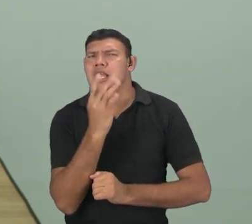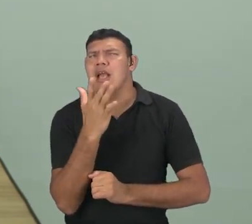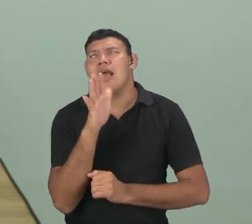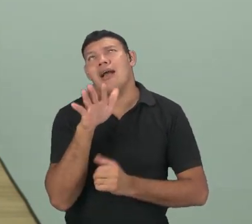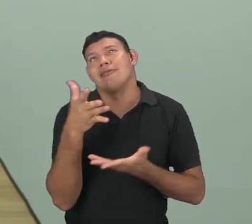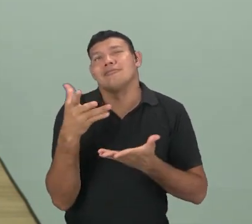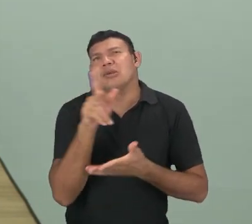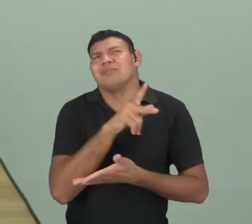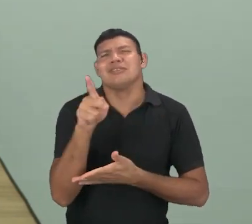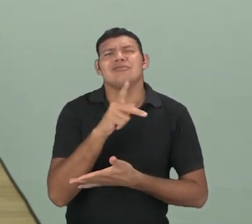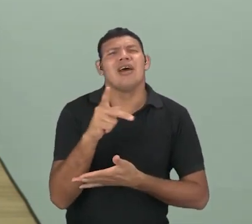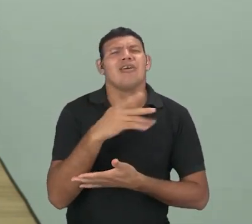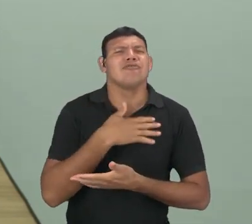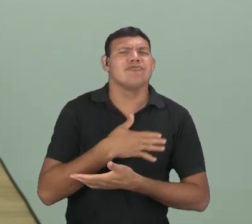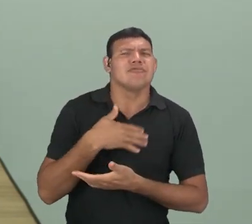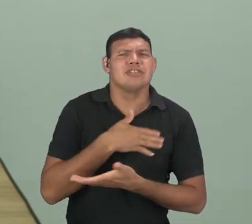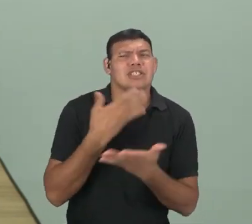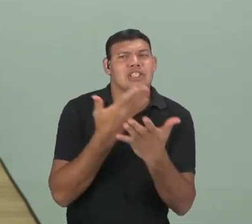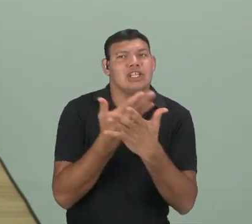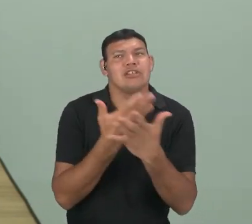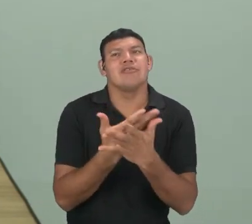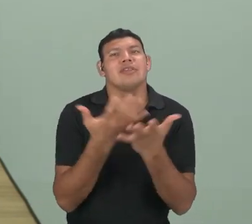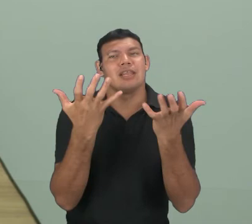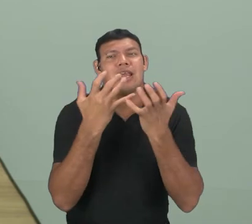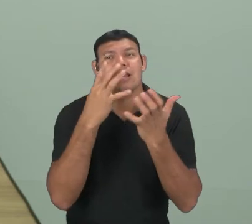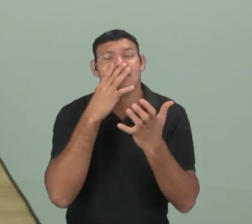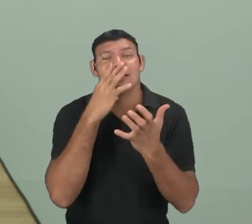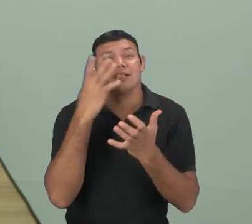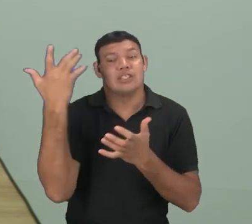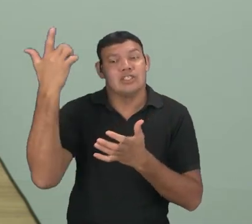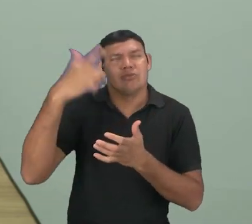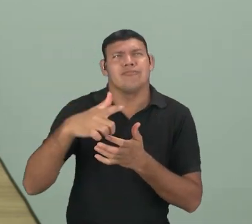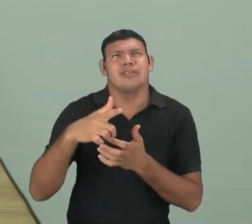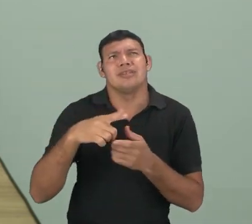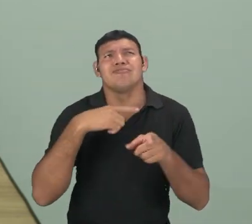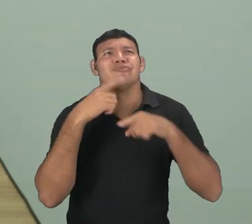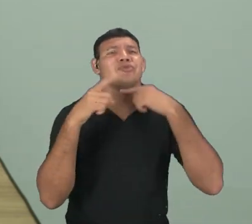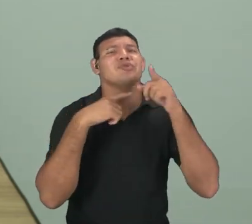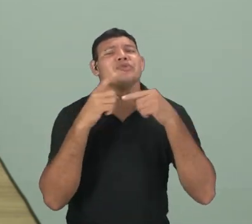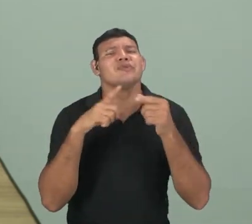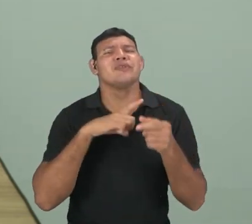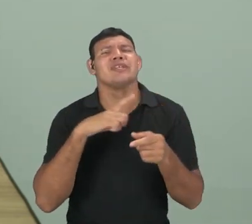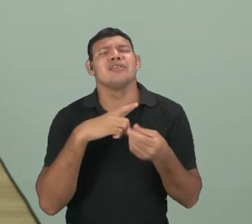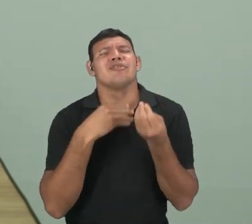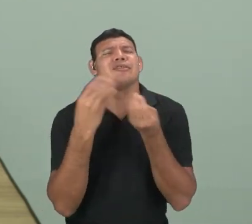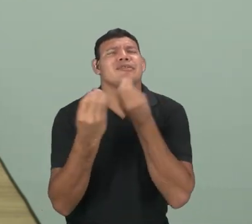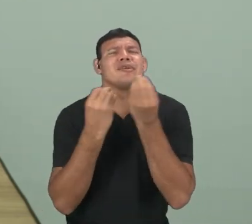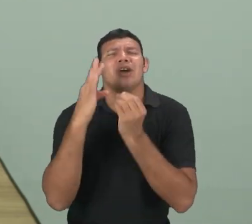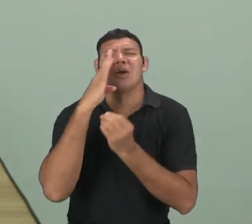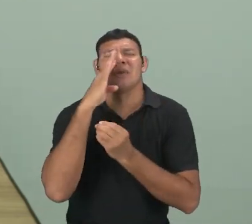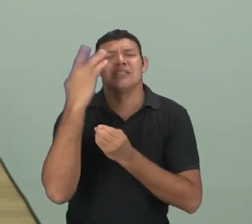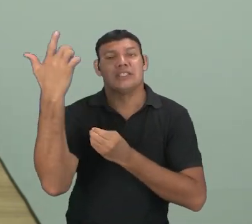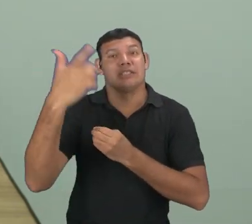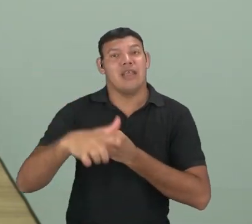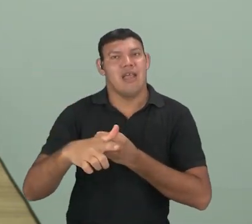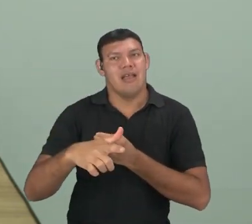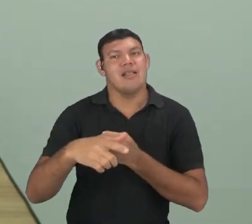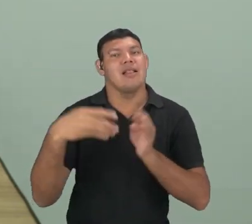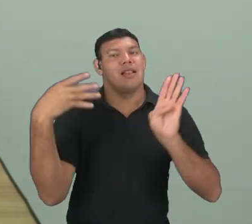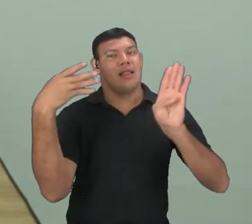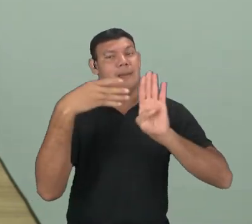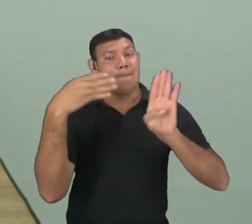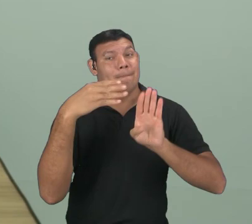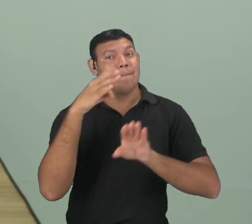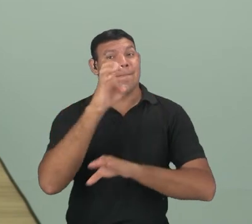você... professora, eu gostei dessa aula, quero ver de novo. Professora, ficou algumas dúvidas, como eu faço para ver essa aula de